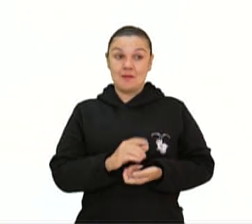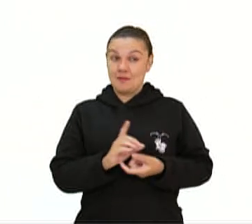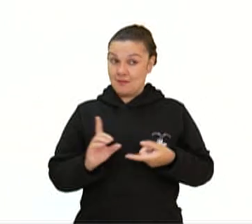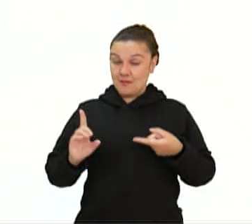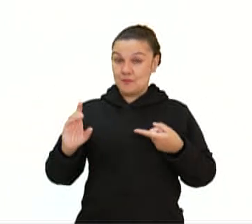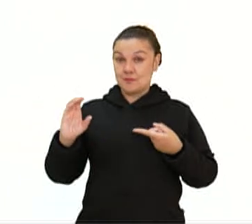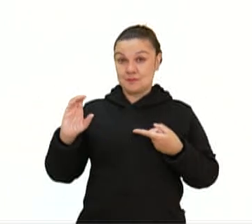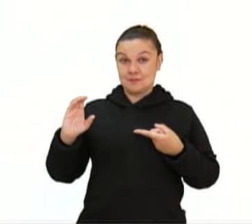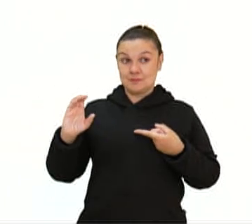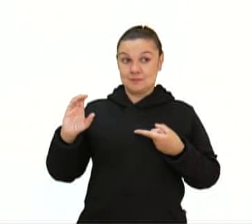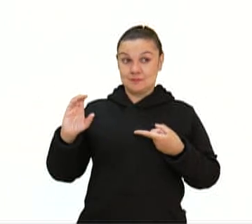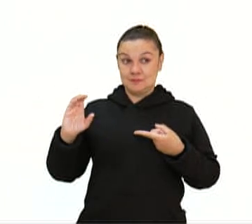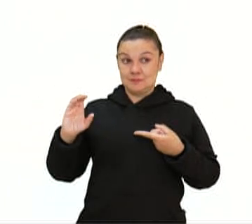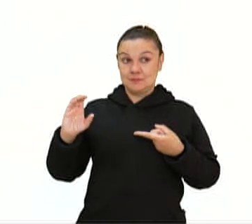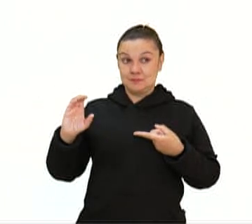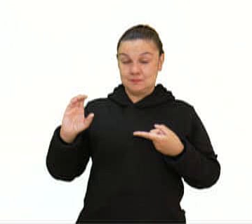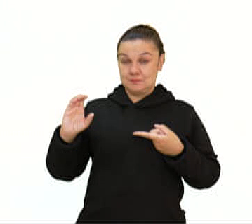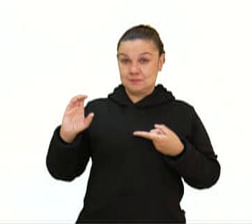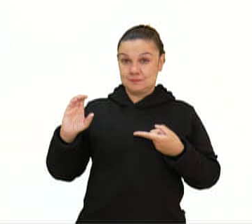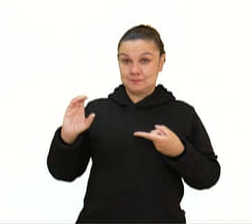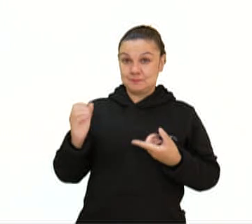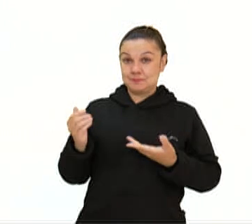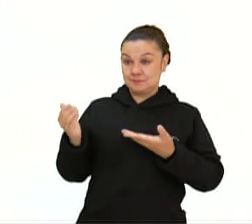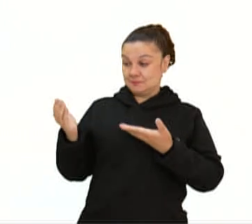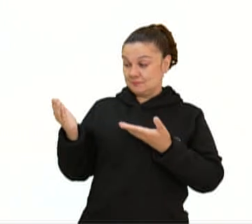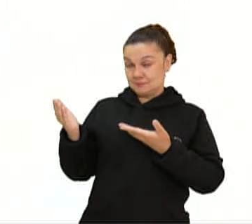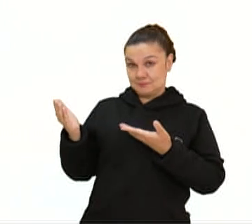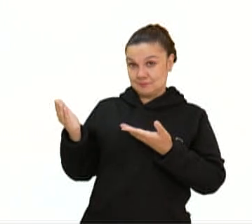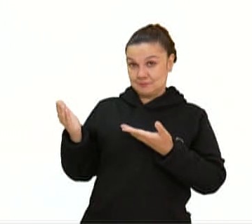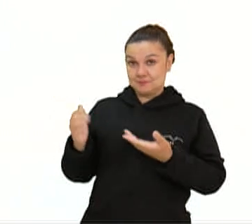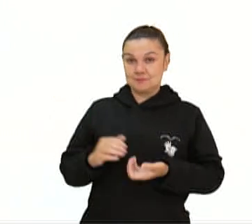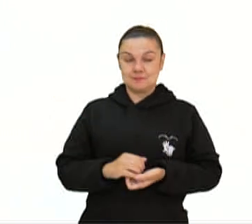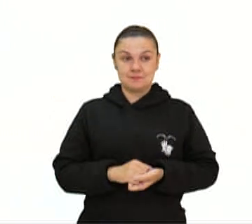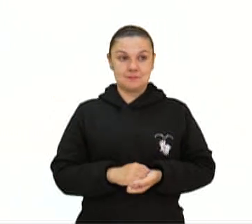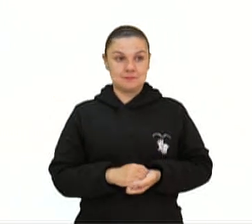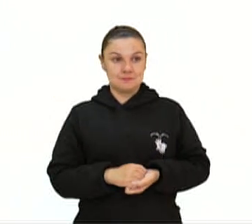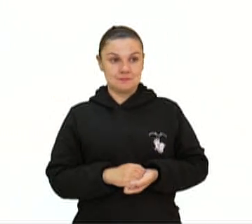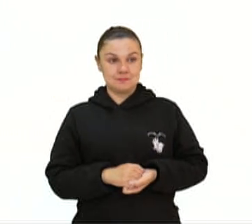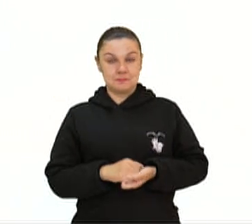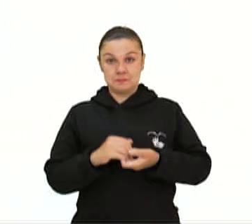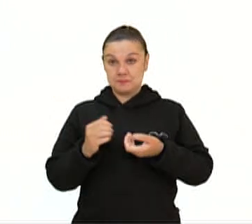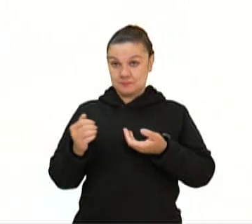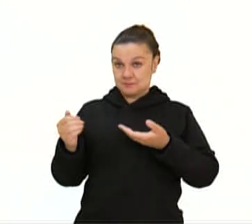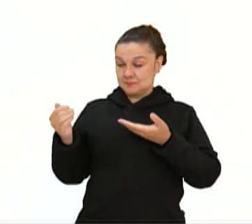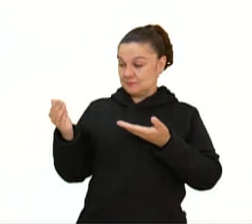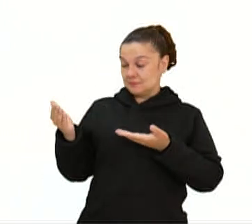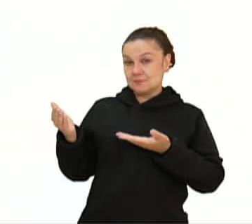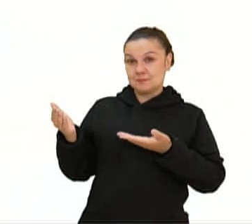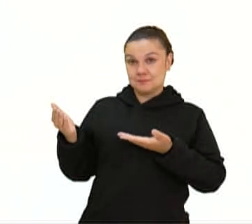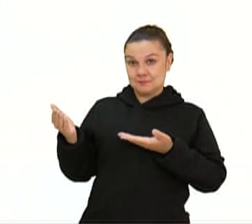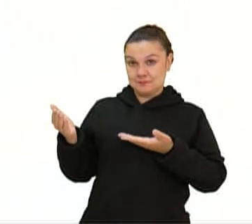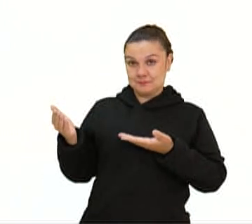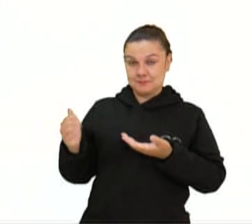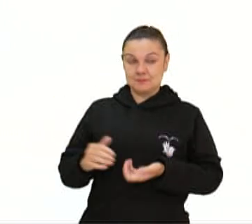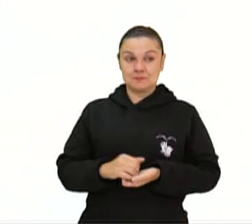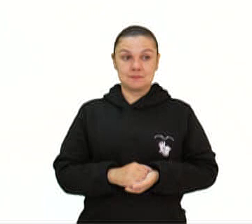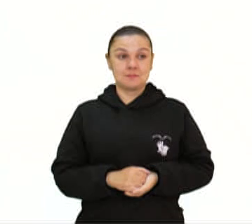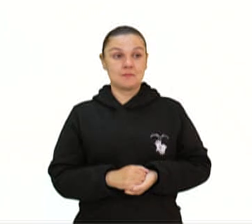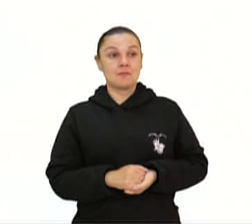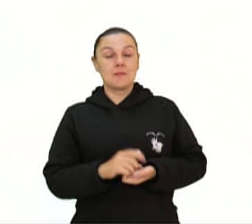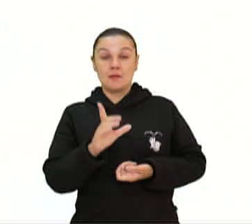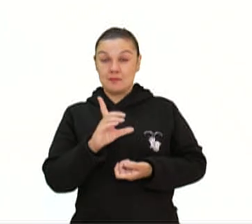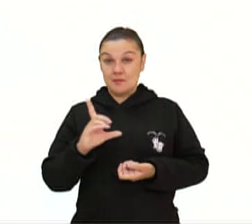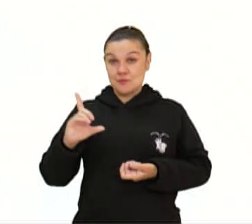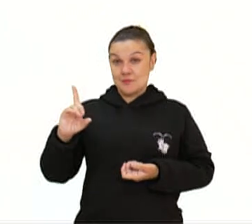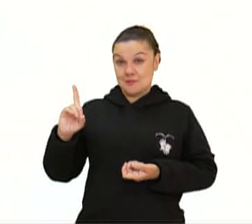tríceps. Abraçar-se na alternativa C, dorsais e tríceps. Abrirem-se os braços, peitorais e bíceps.